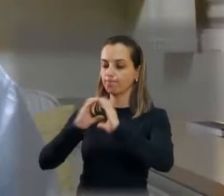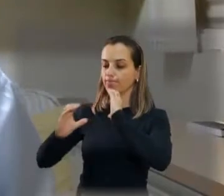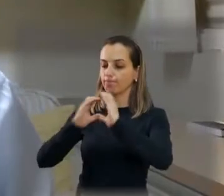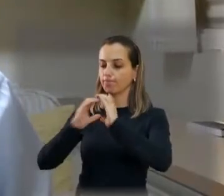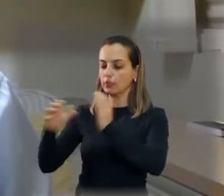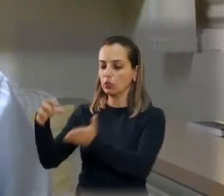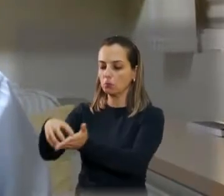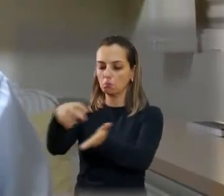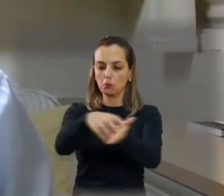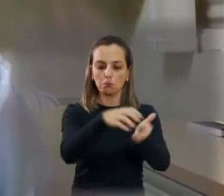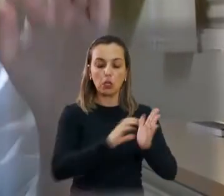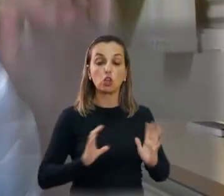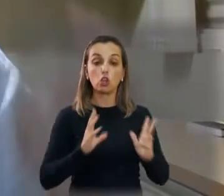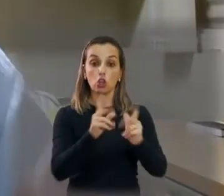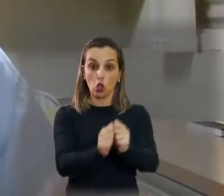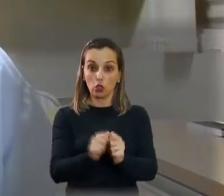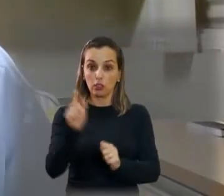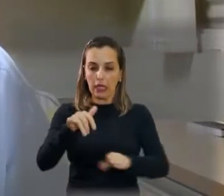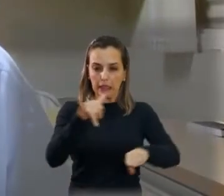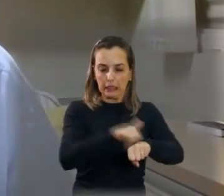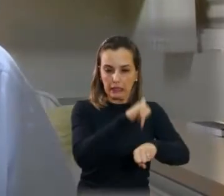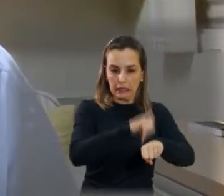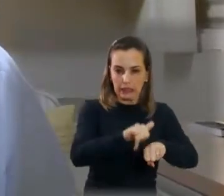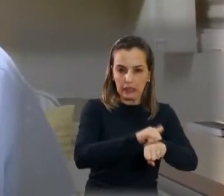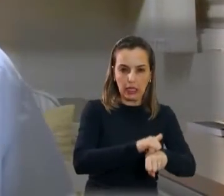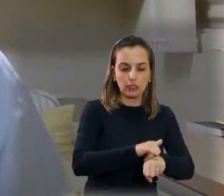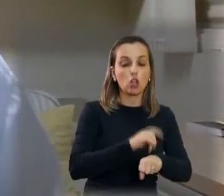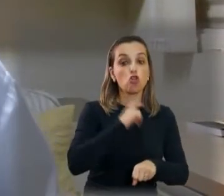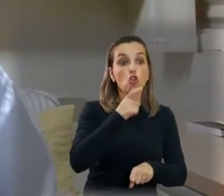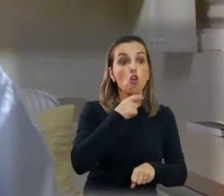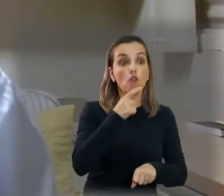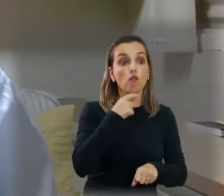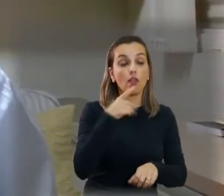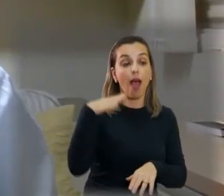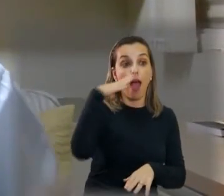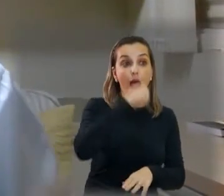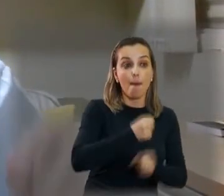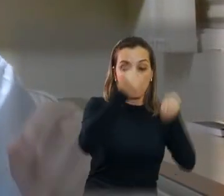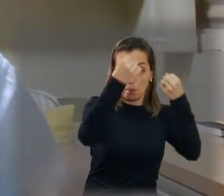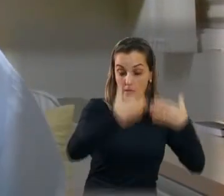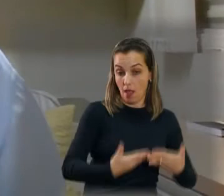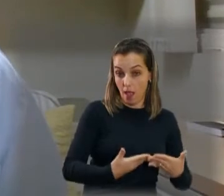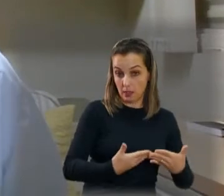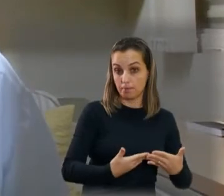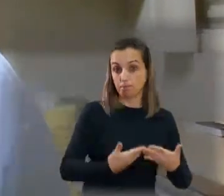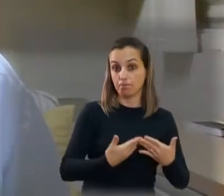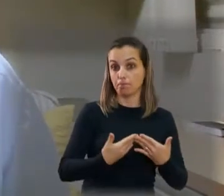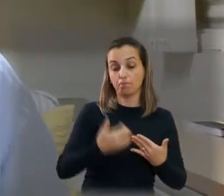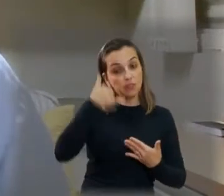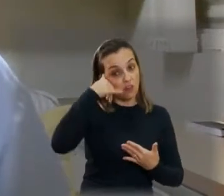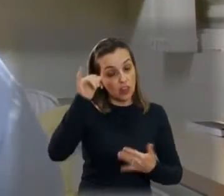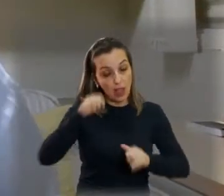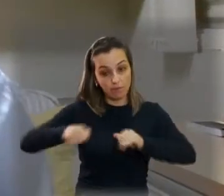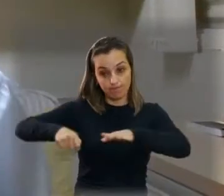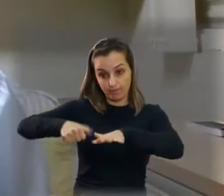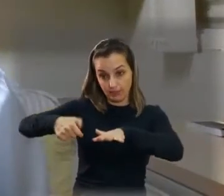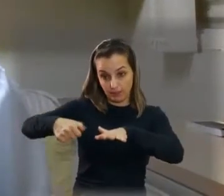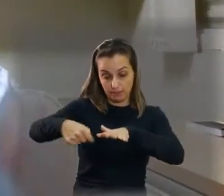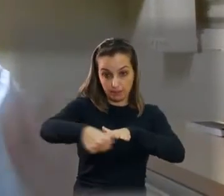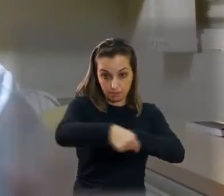os setores envolvidos. Estratégias para solucionar dúvidas com rapidez, combate à desinformação e fake